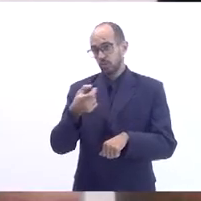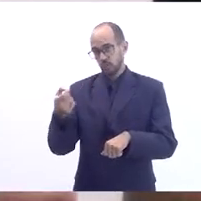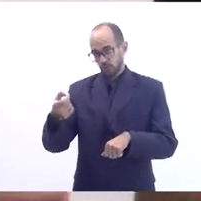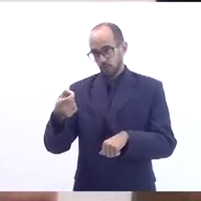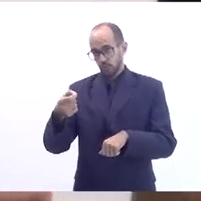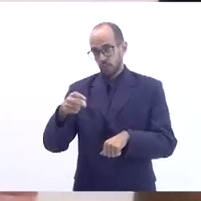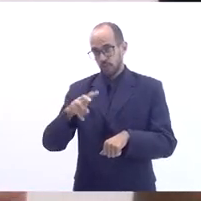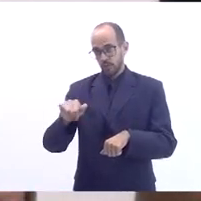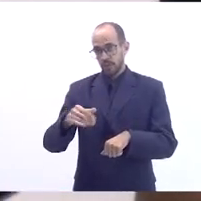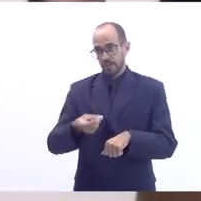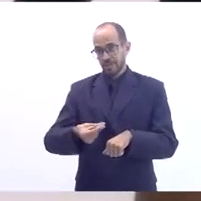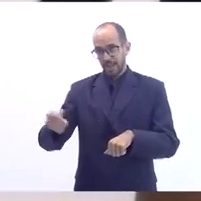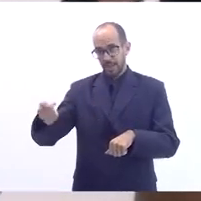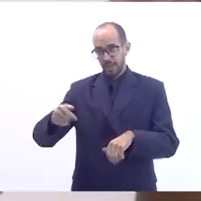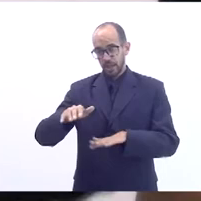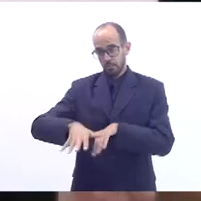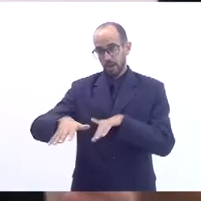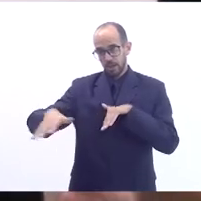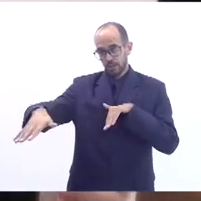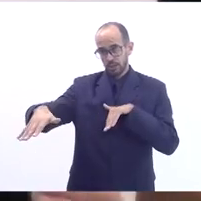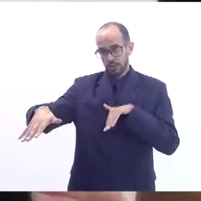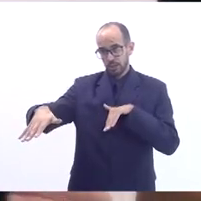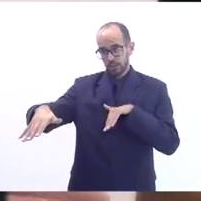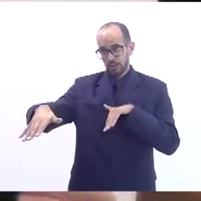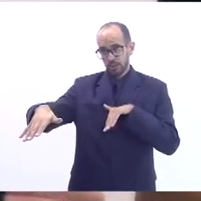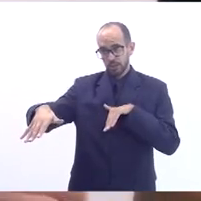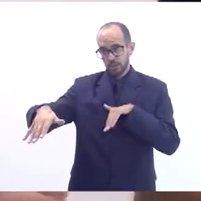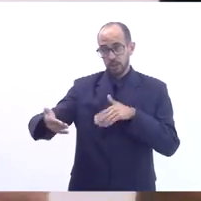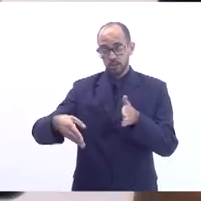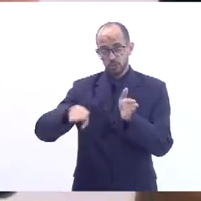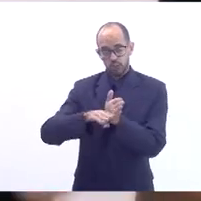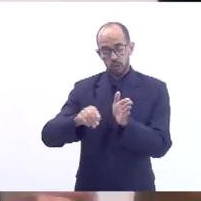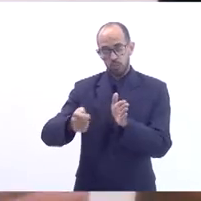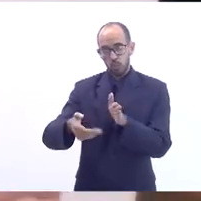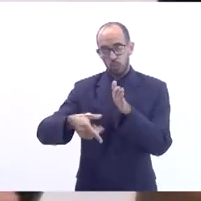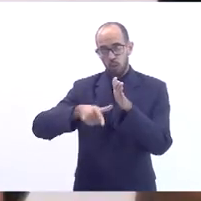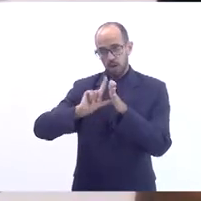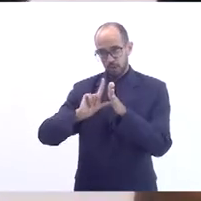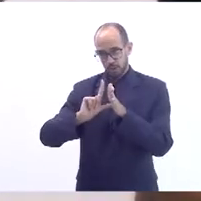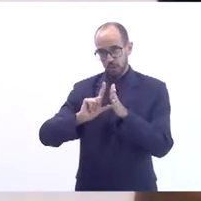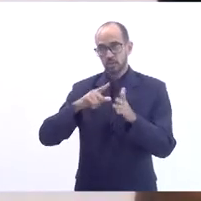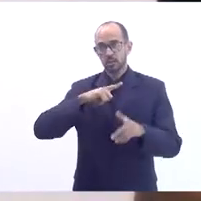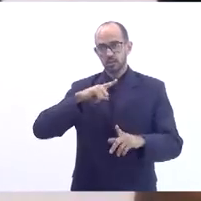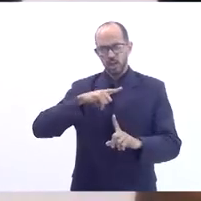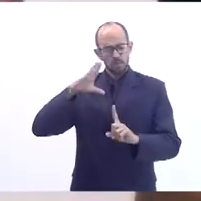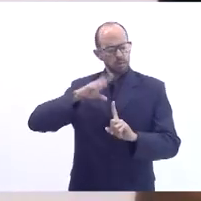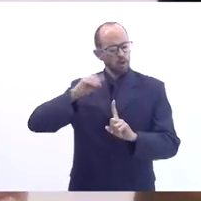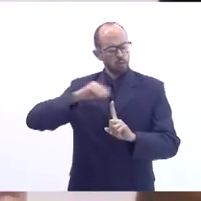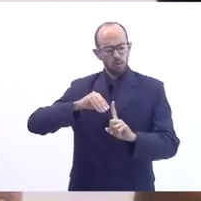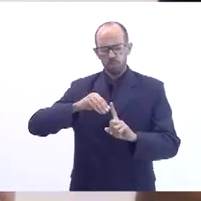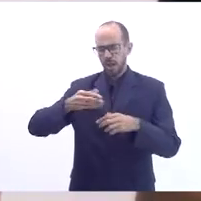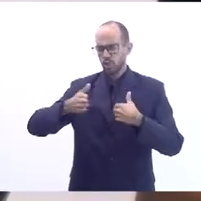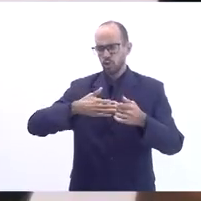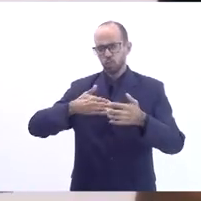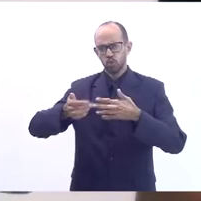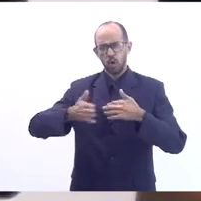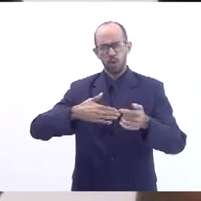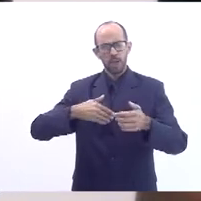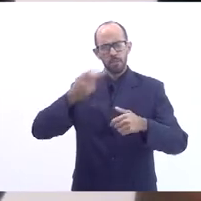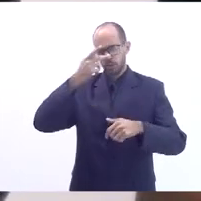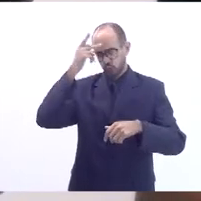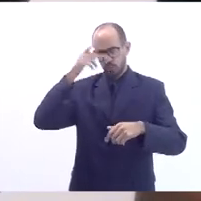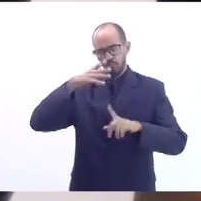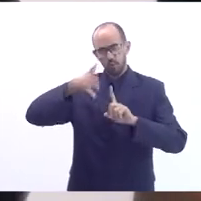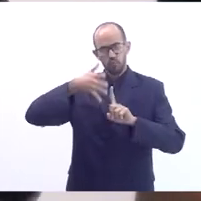Jardim já lá achei um pouco antes duas e pouco é a concentração tem microfone aberto para todo mundo né